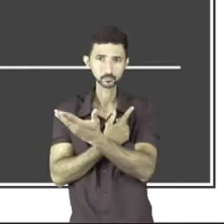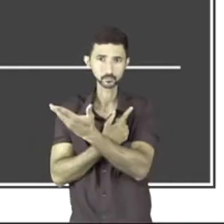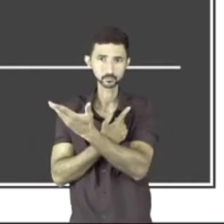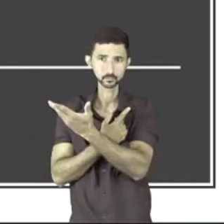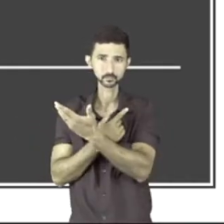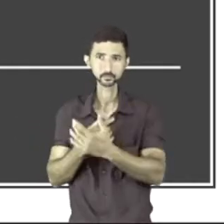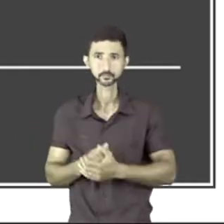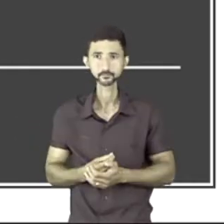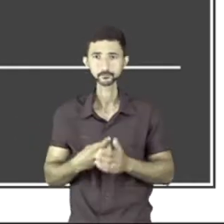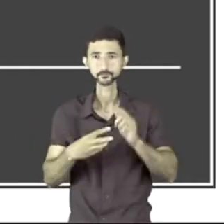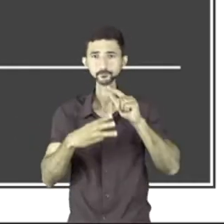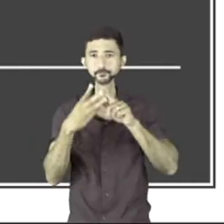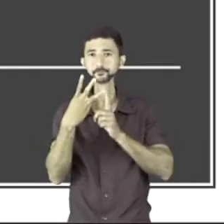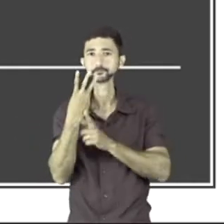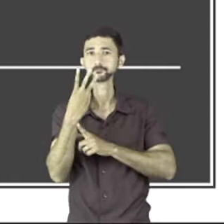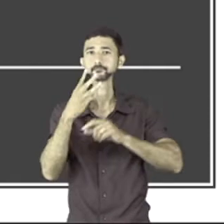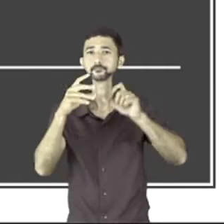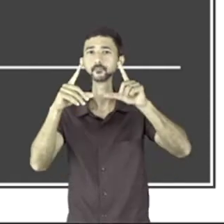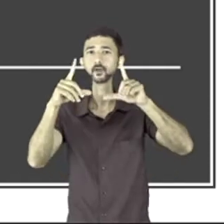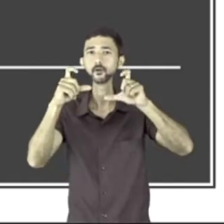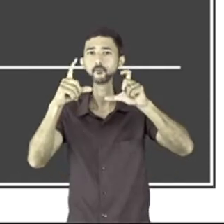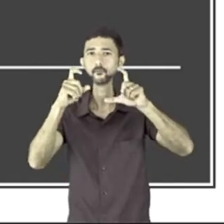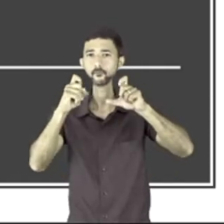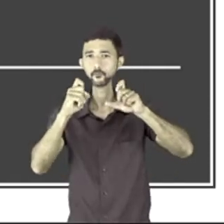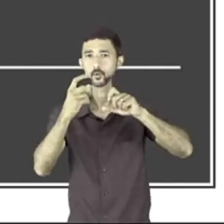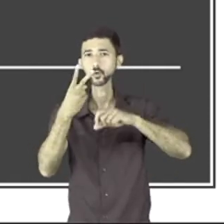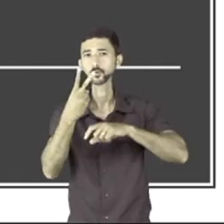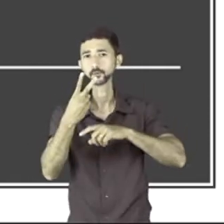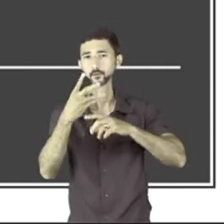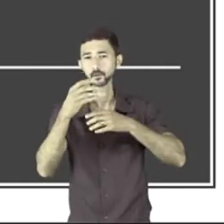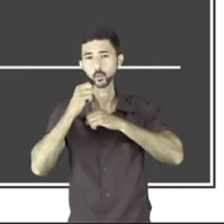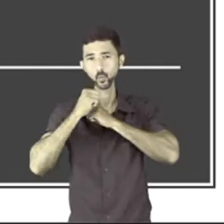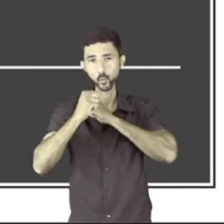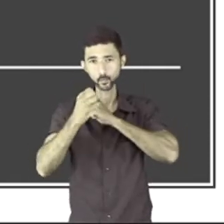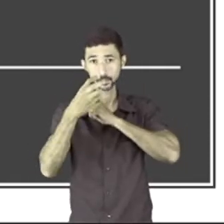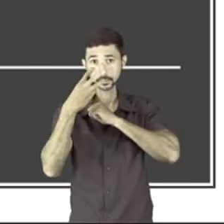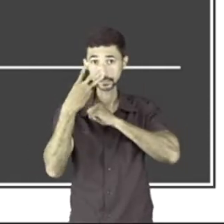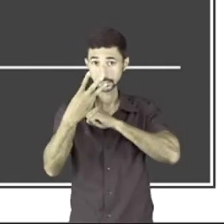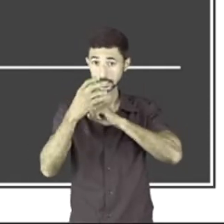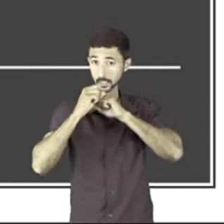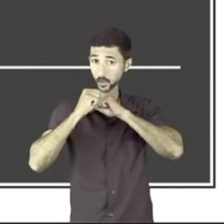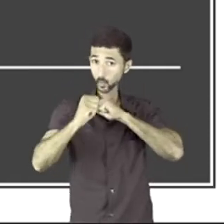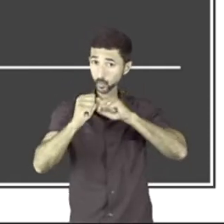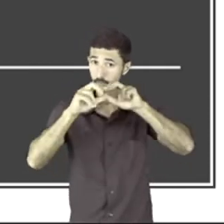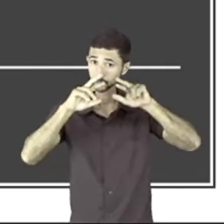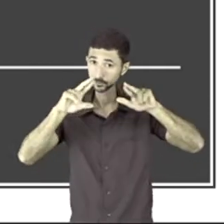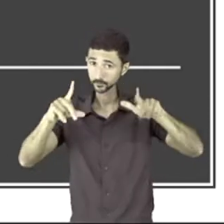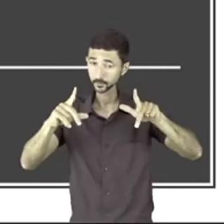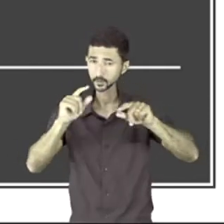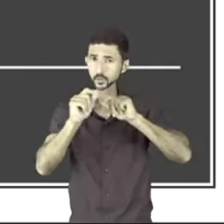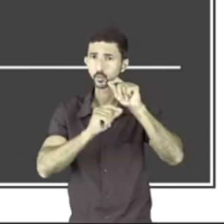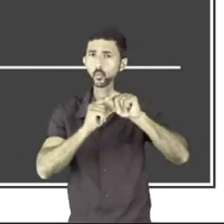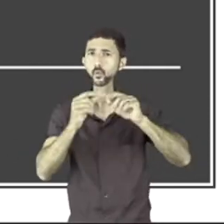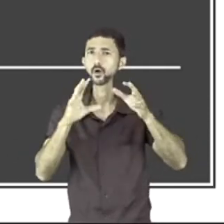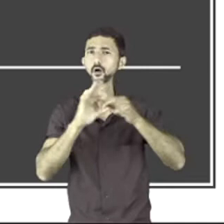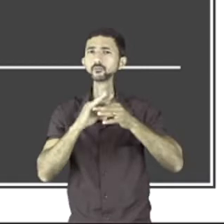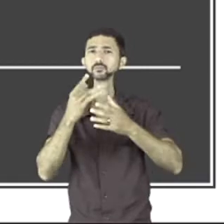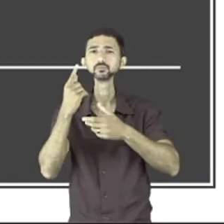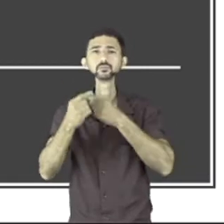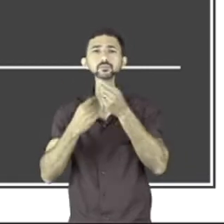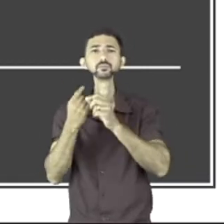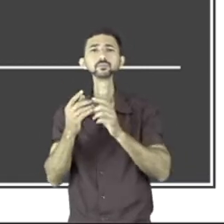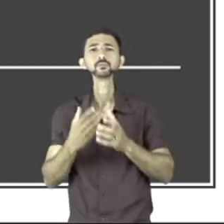vendo aí nessas três imagens, né? São três lutas diferentes. E o que tem em comum nessas três imagens?